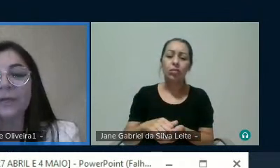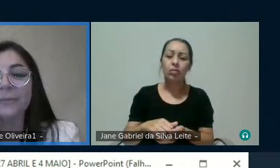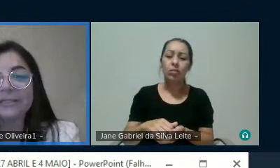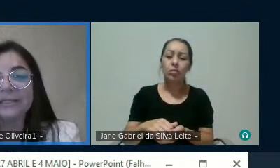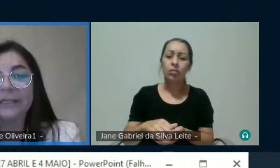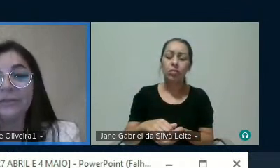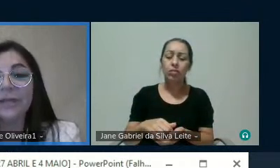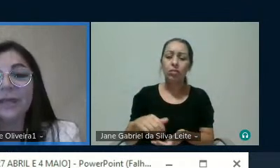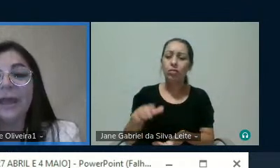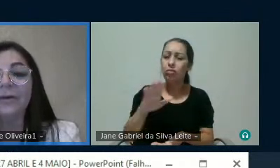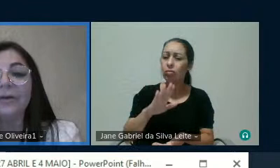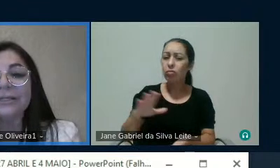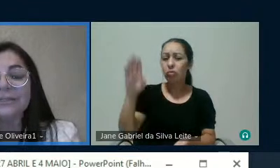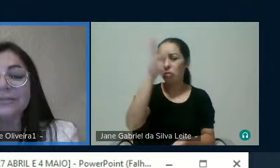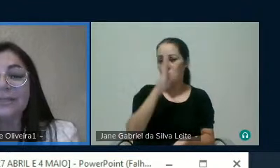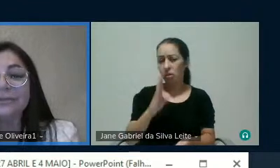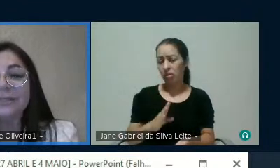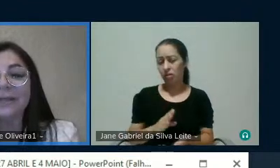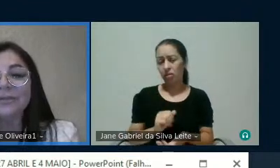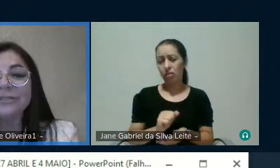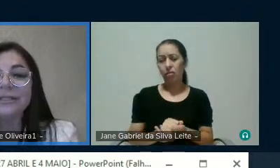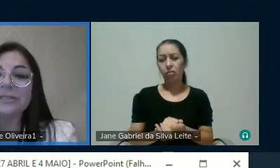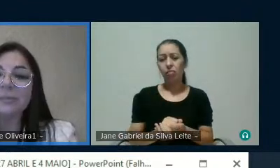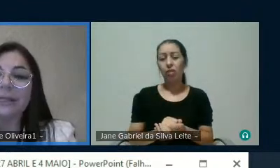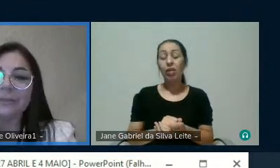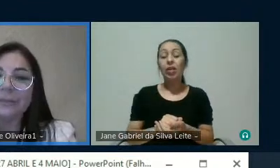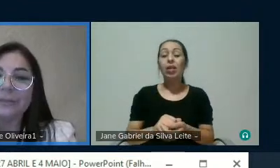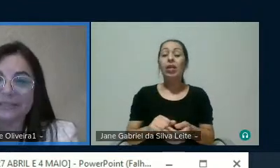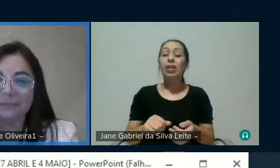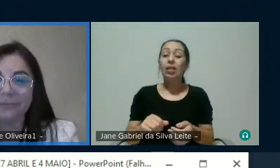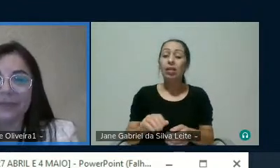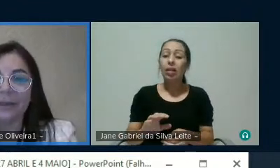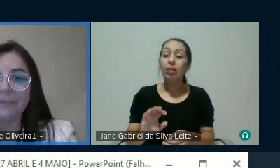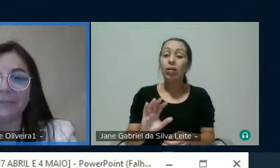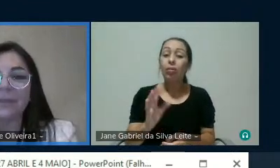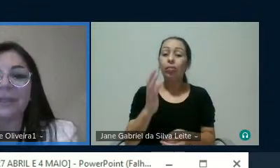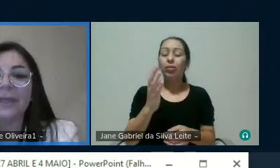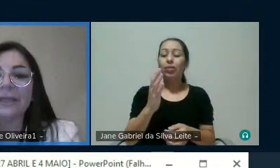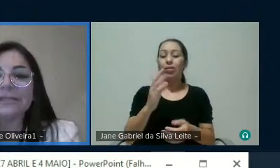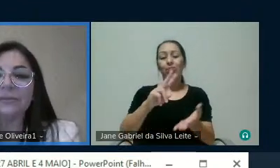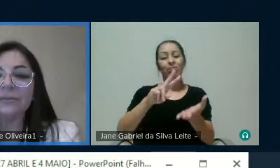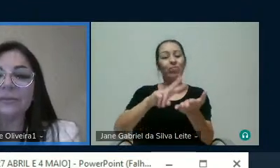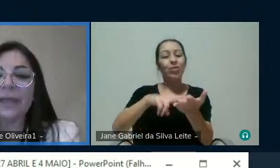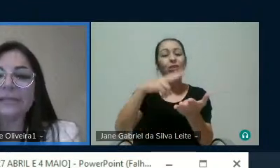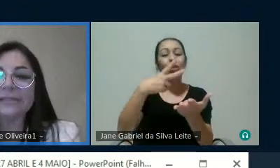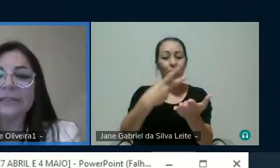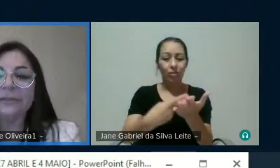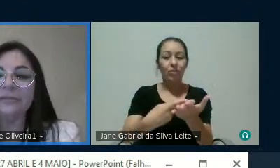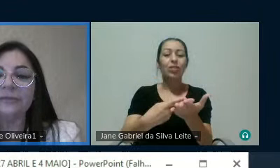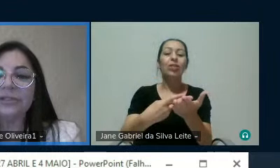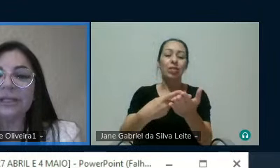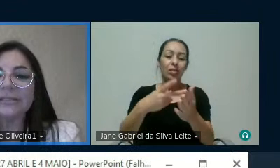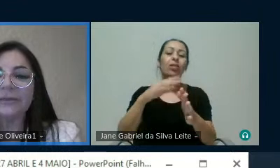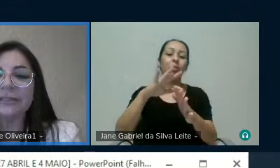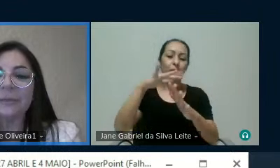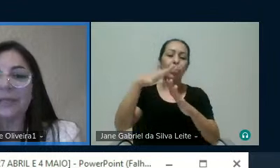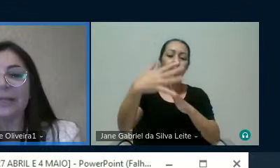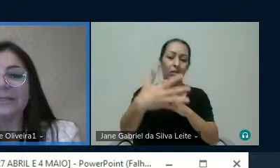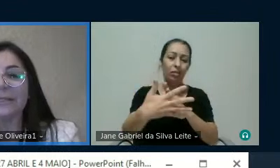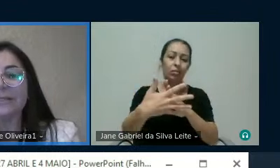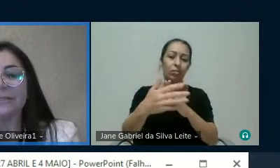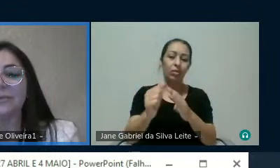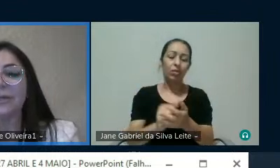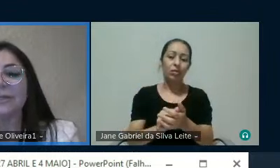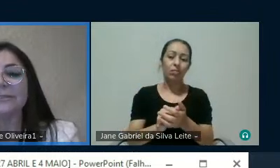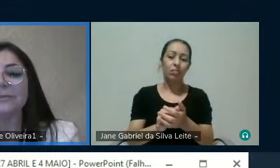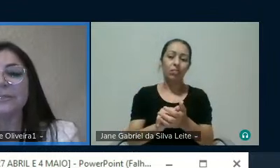no folclore brasileiro, agora elas estão sendo traduzidas para Libras, tá? Essas aqui não vejo que elas são